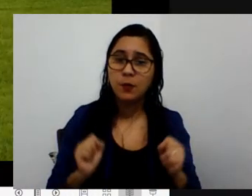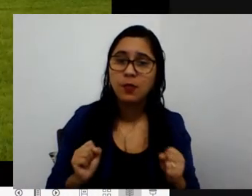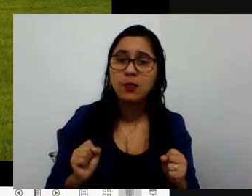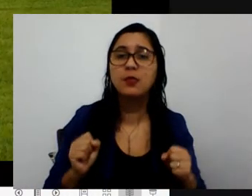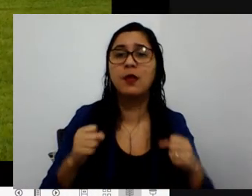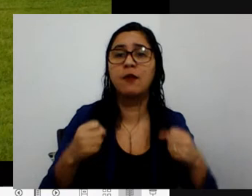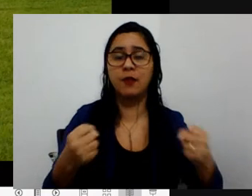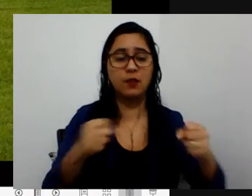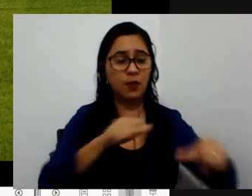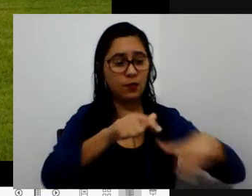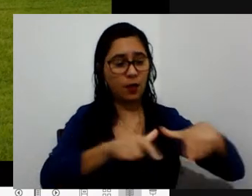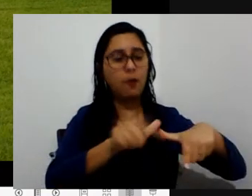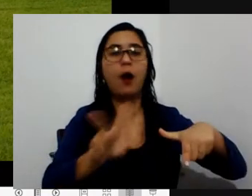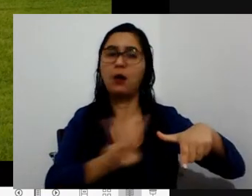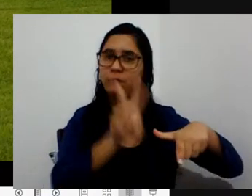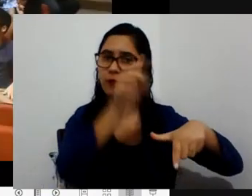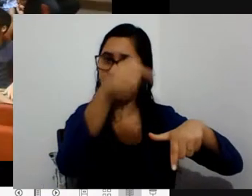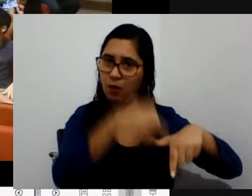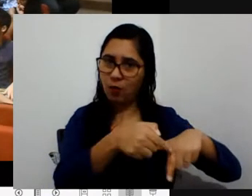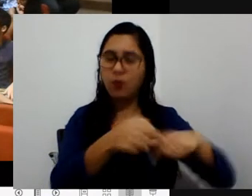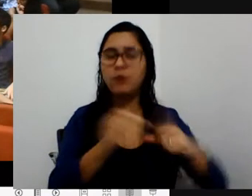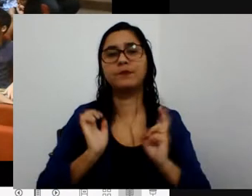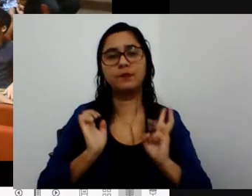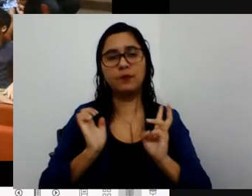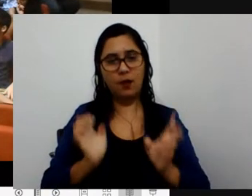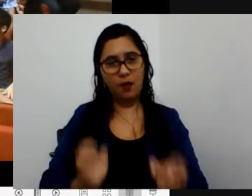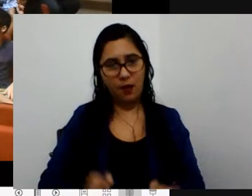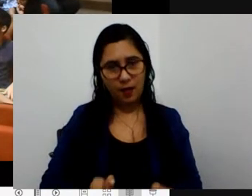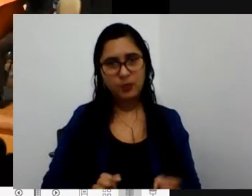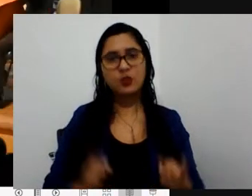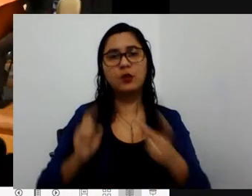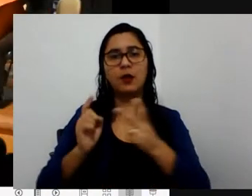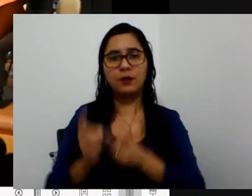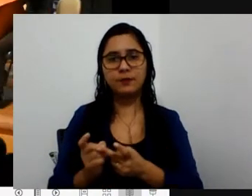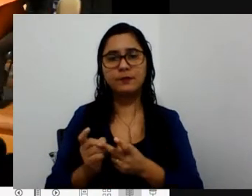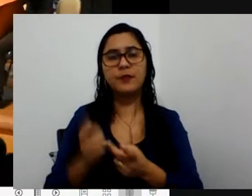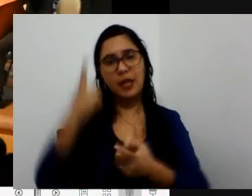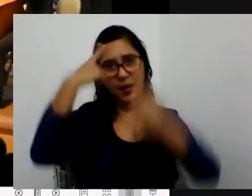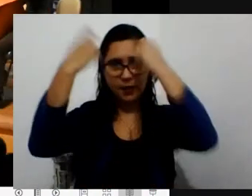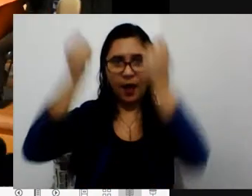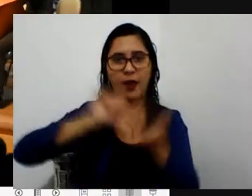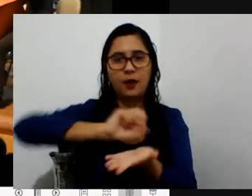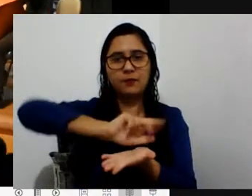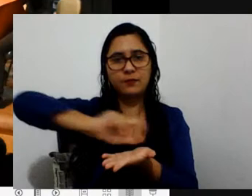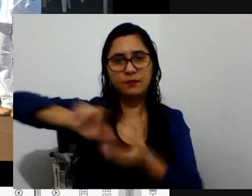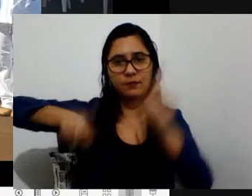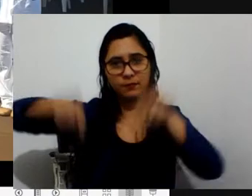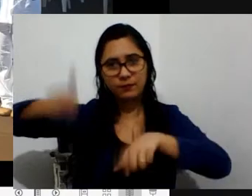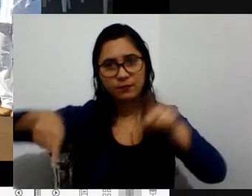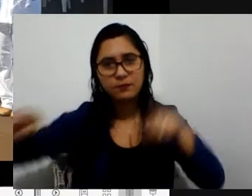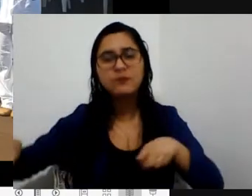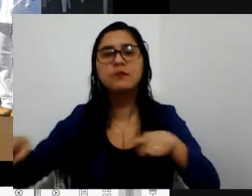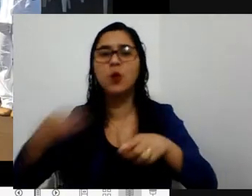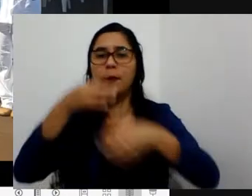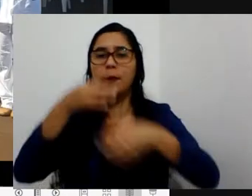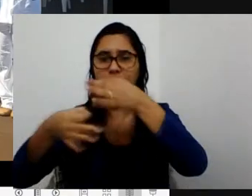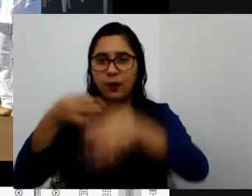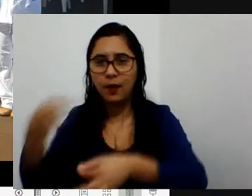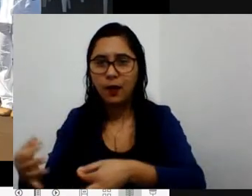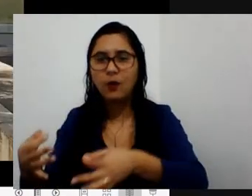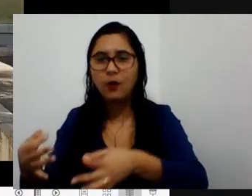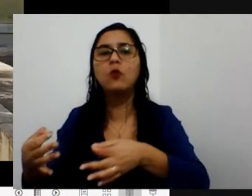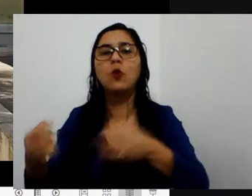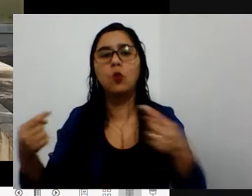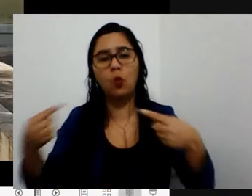do trabalho, a ética, a pluralidade de ideias e posições, o